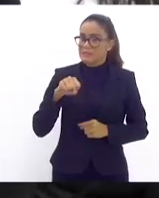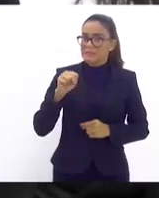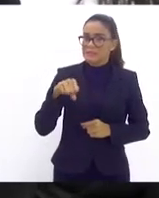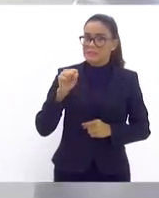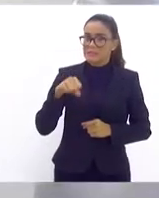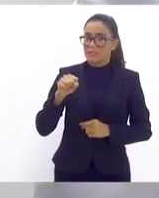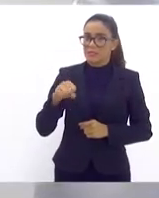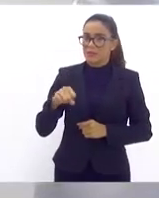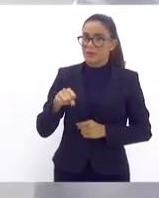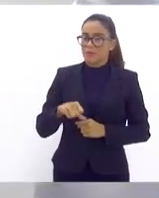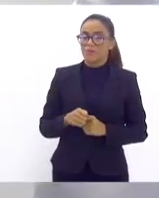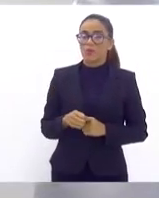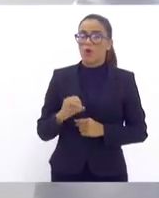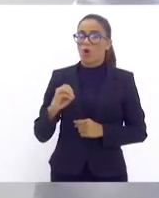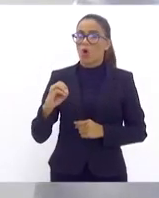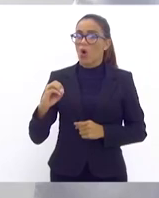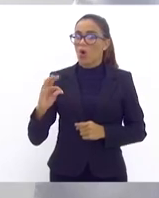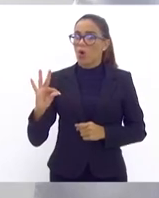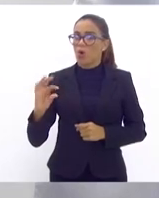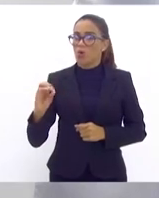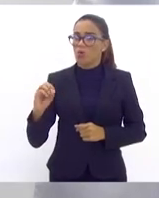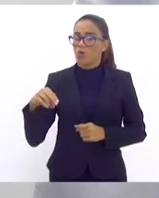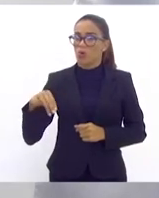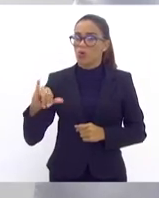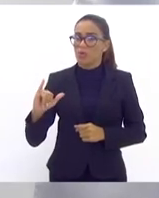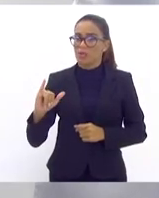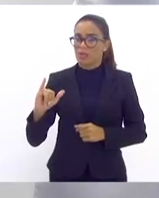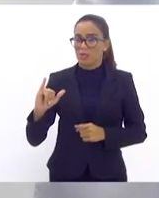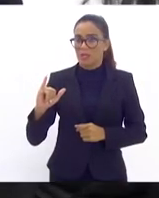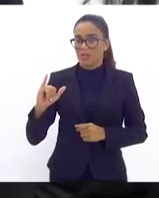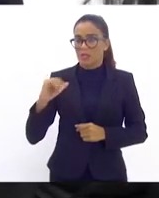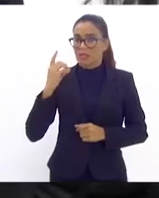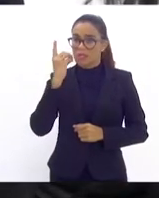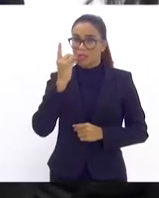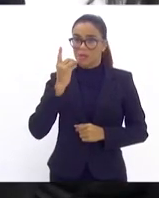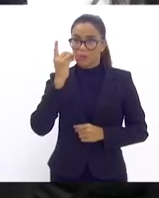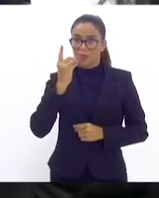presença do deputado Ottoni Pai, o melhor dos Ottonis.